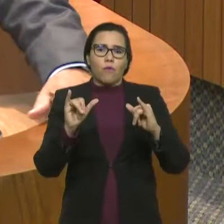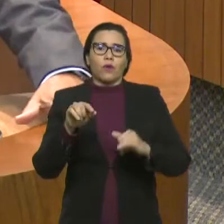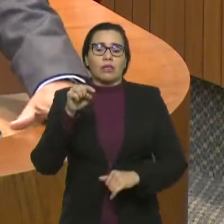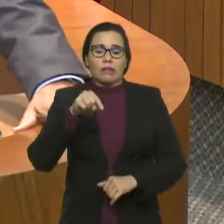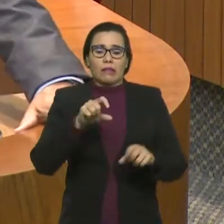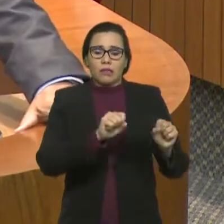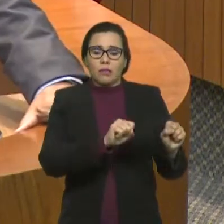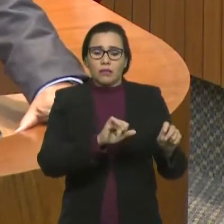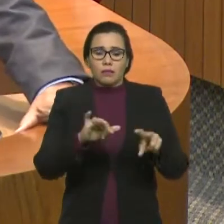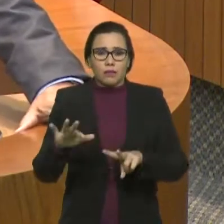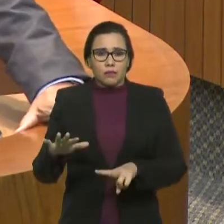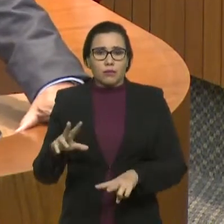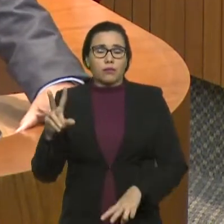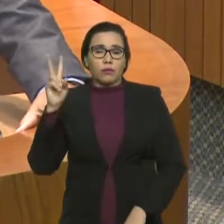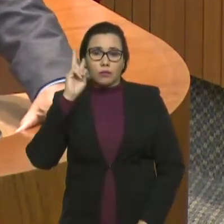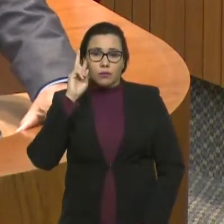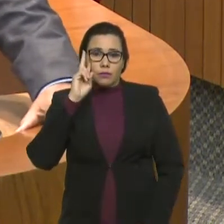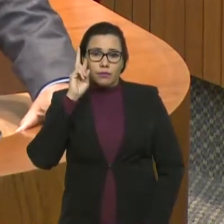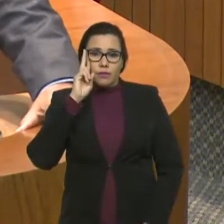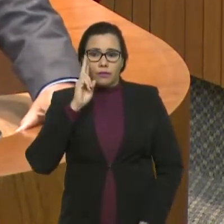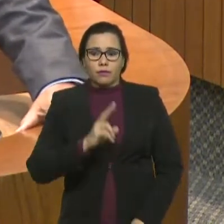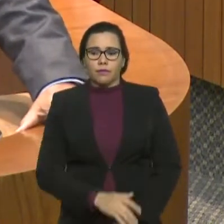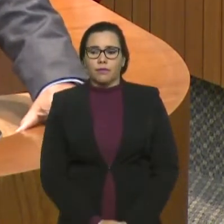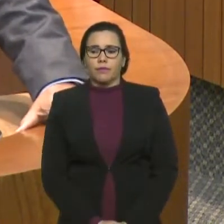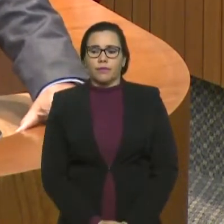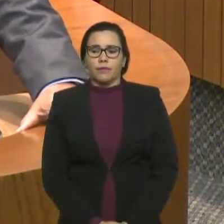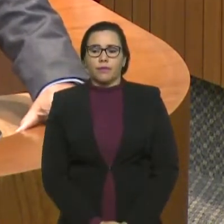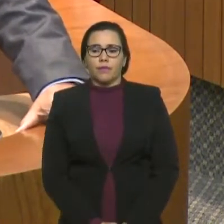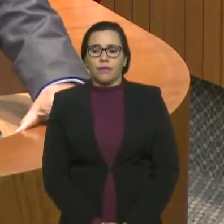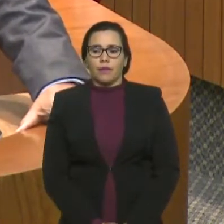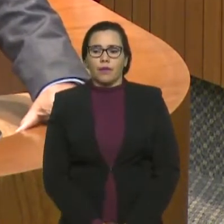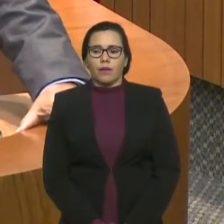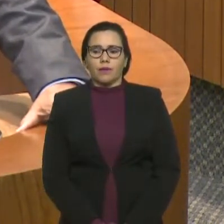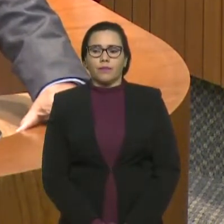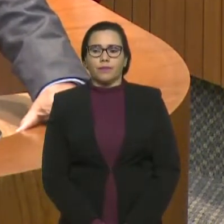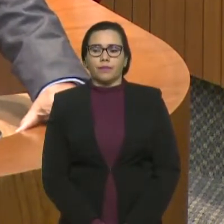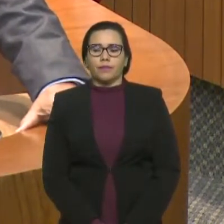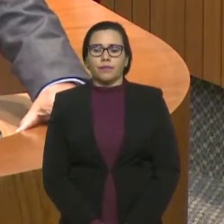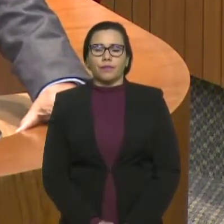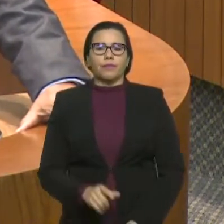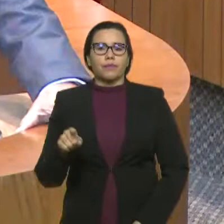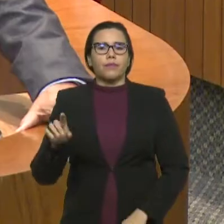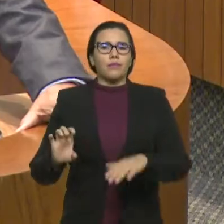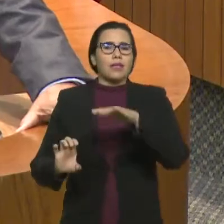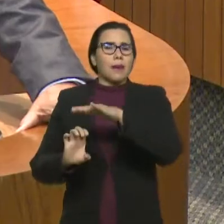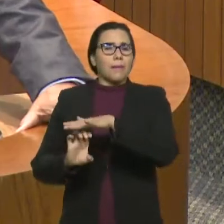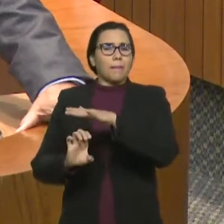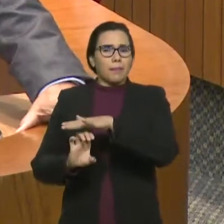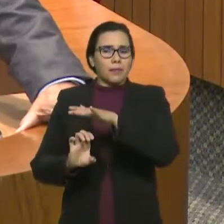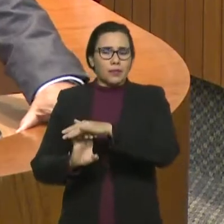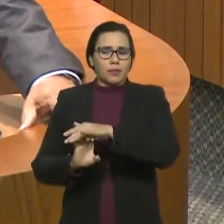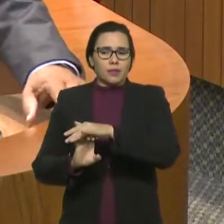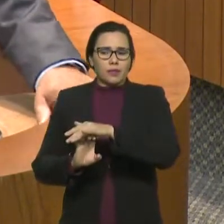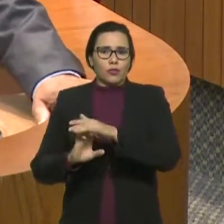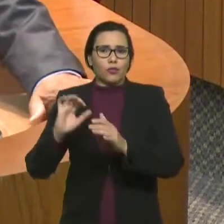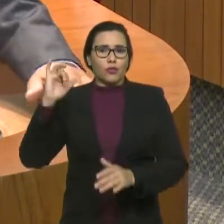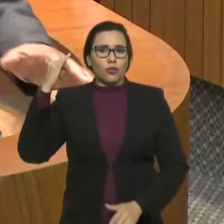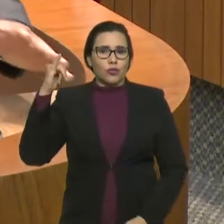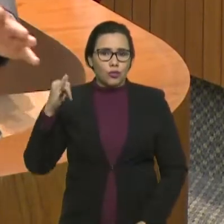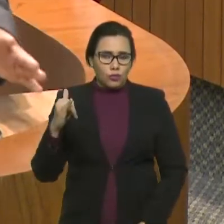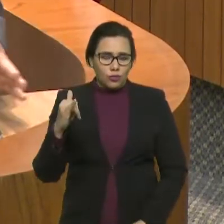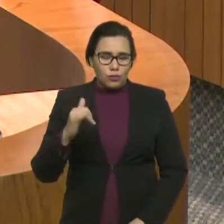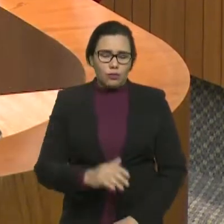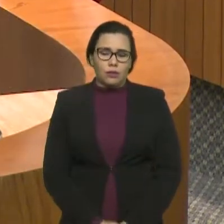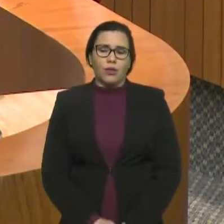na segunda-feira, recebeu a empresa de soluções energéticas, que vai investir